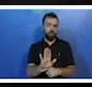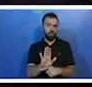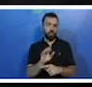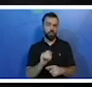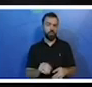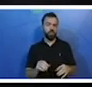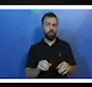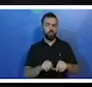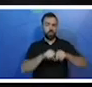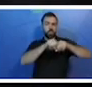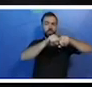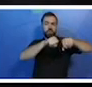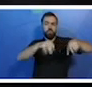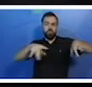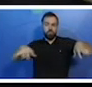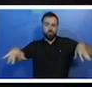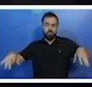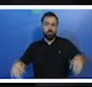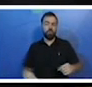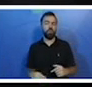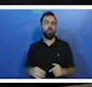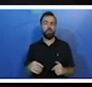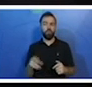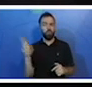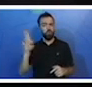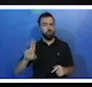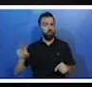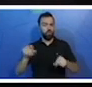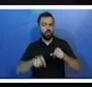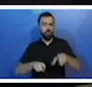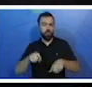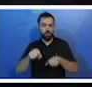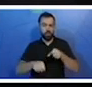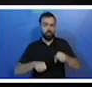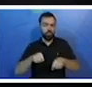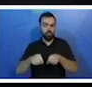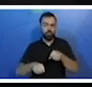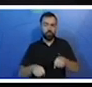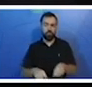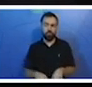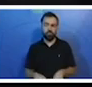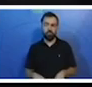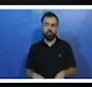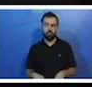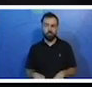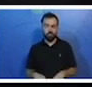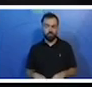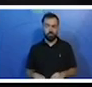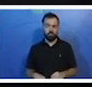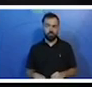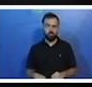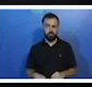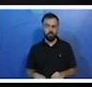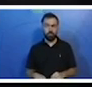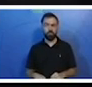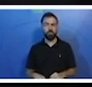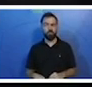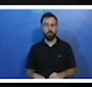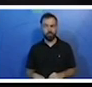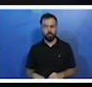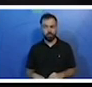e carregamento de cargas cresceu intensamente. Então, a bicicleta ela começou a ser utilizada no dia a dia para